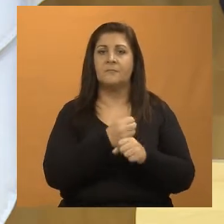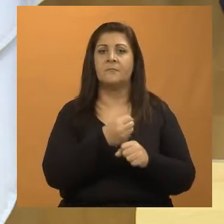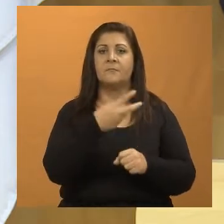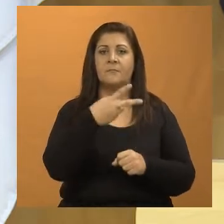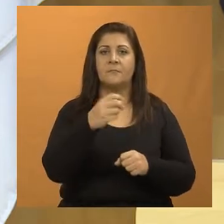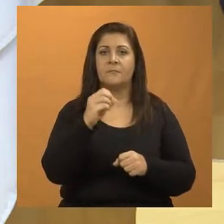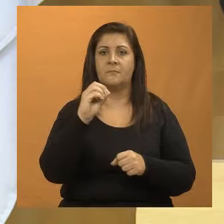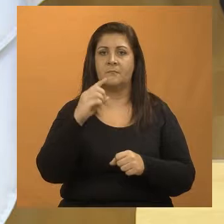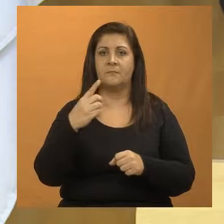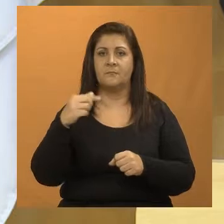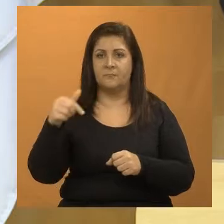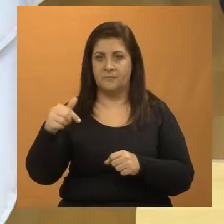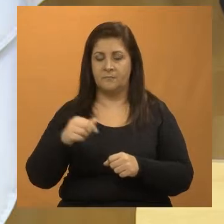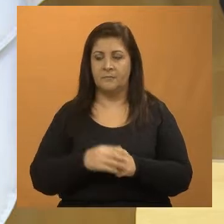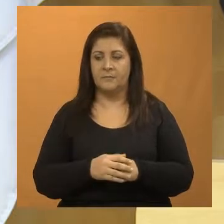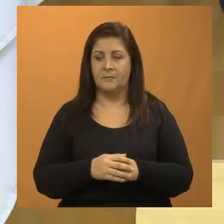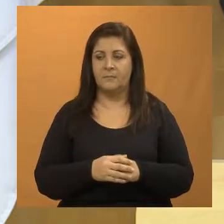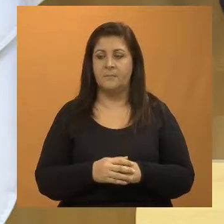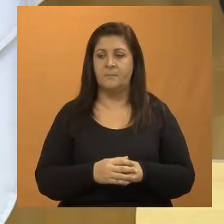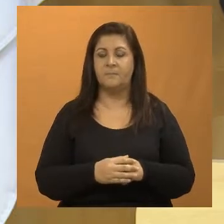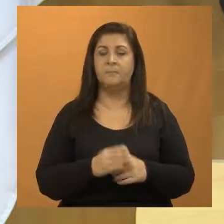nós assumimos a gestão do estádio.